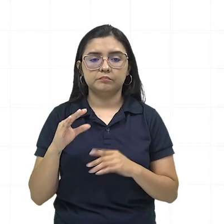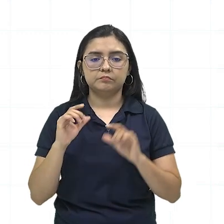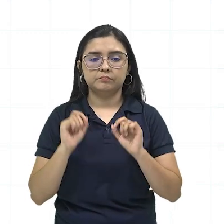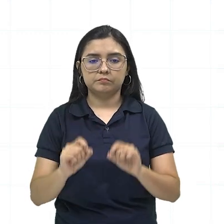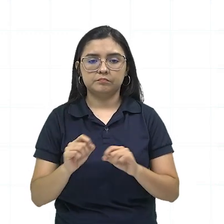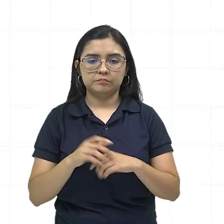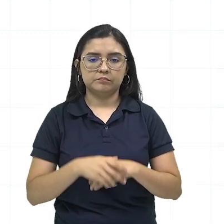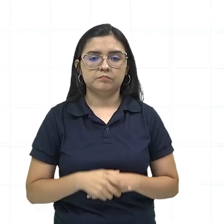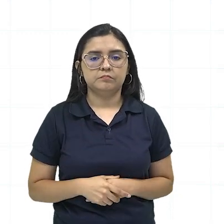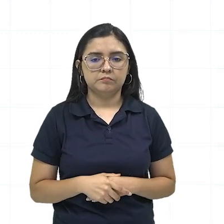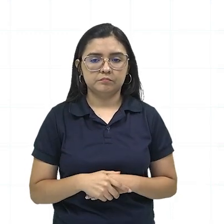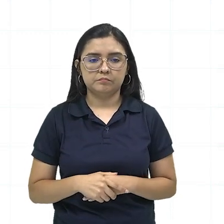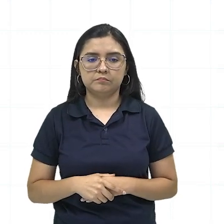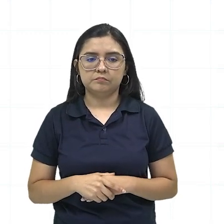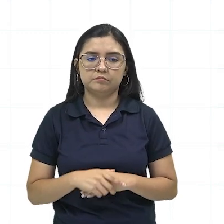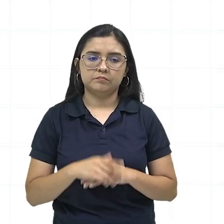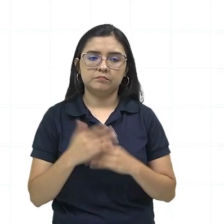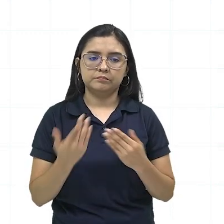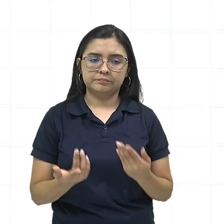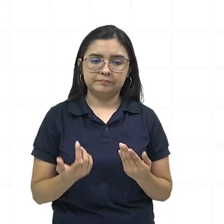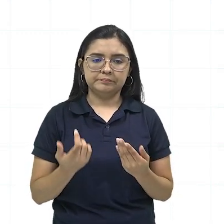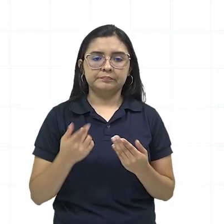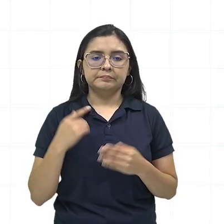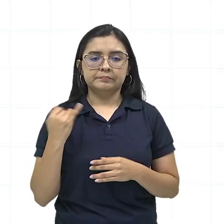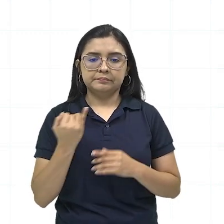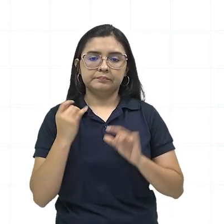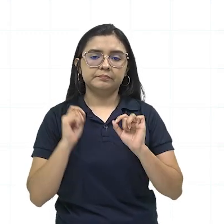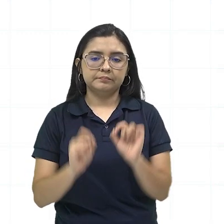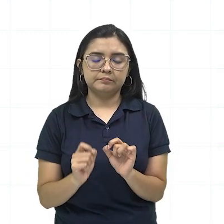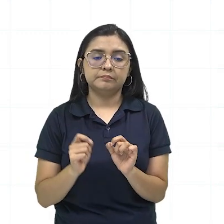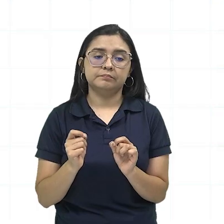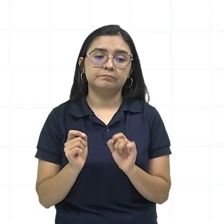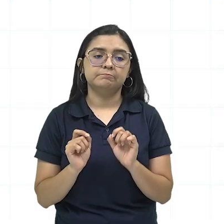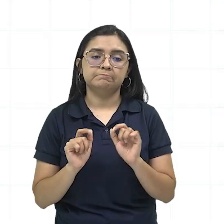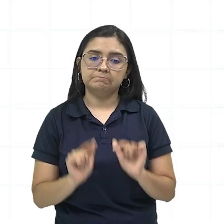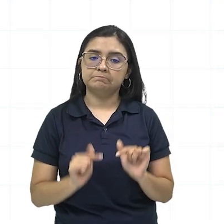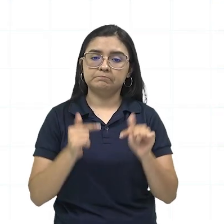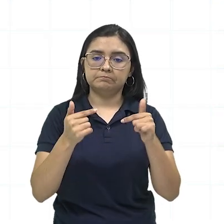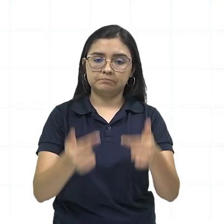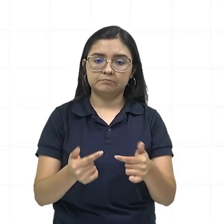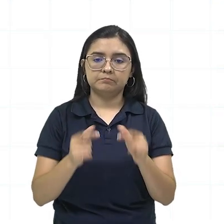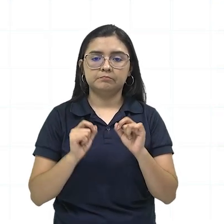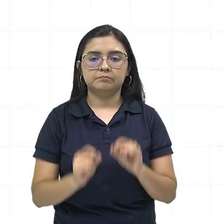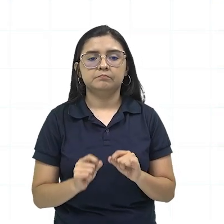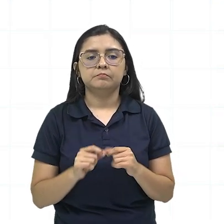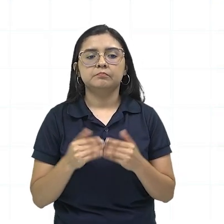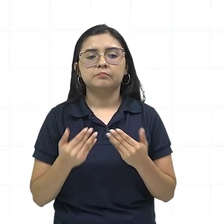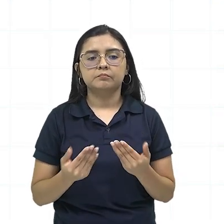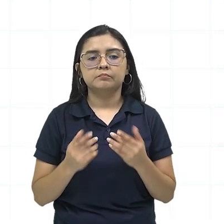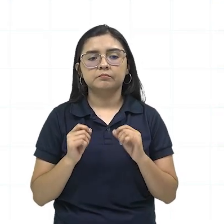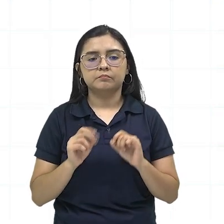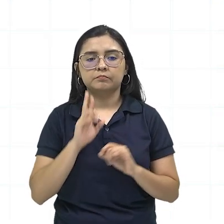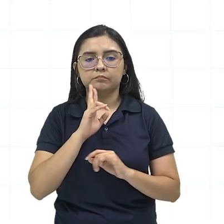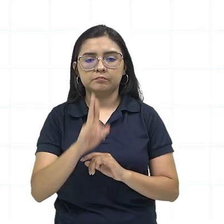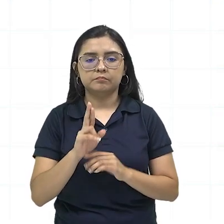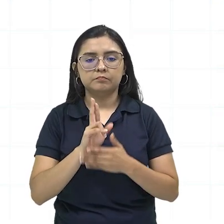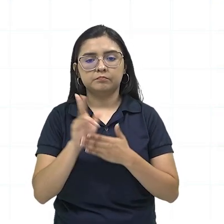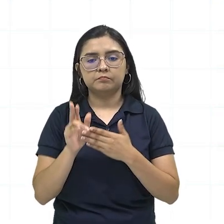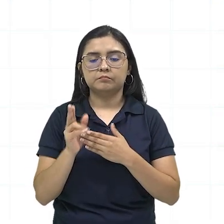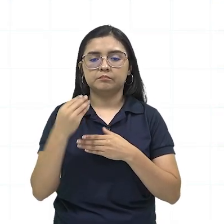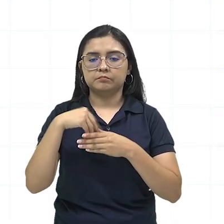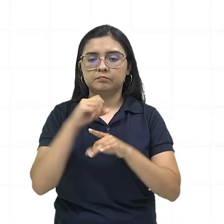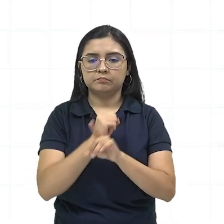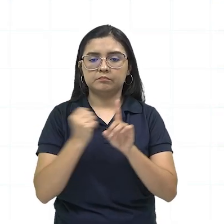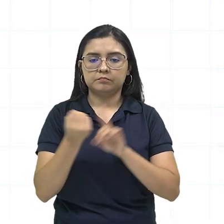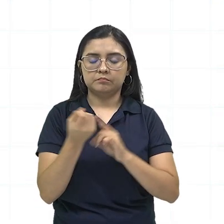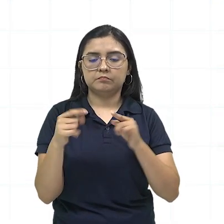as implicações éticas de suas pesquisas e tomar medidas para mitigar quaisquer efeitos adversos sobre a